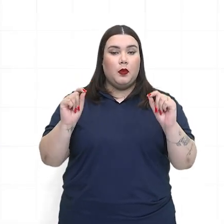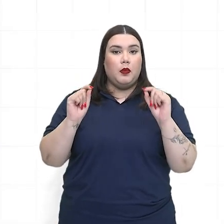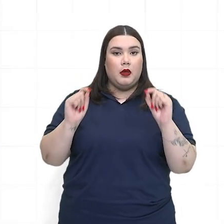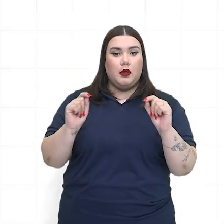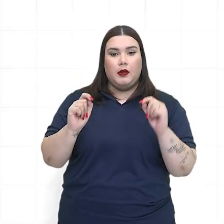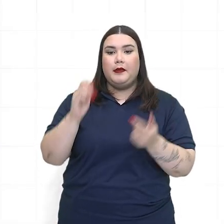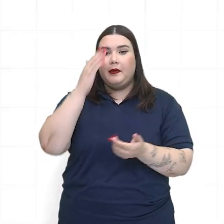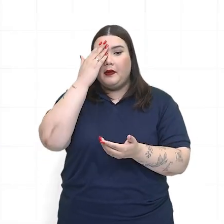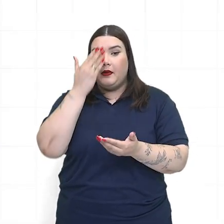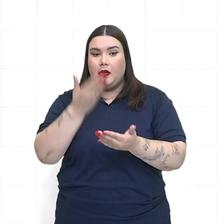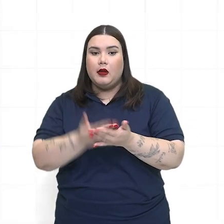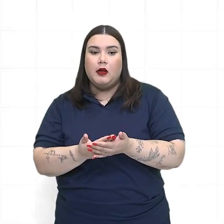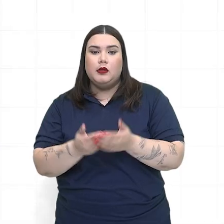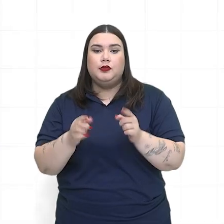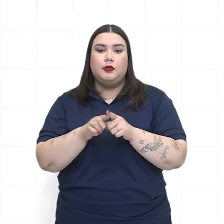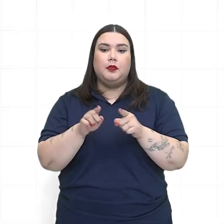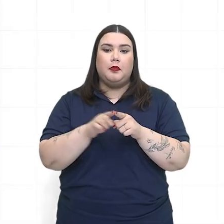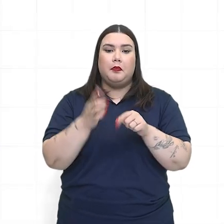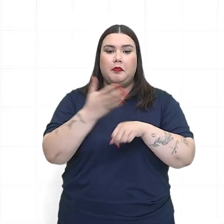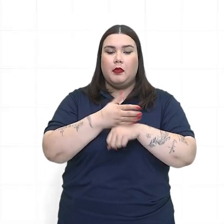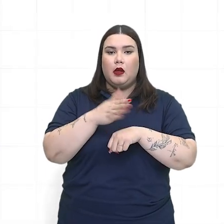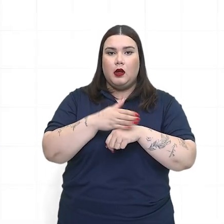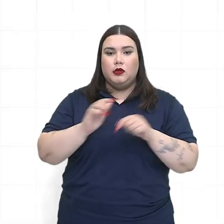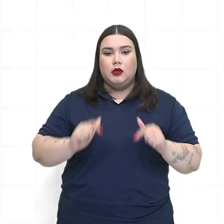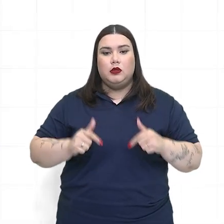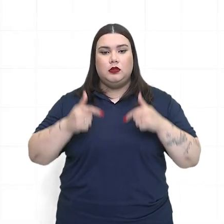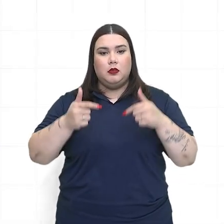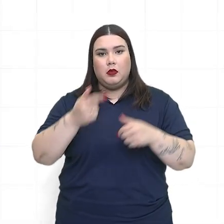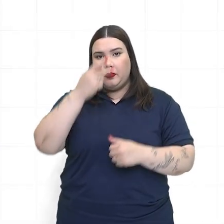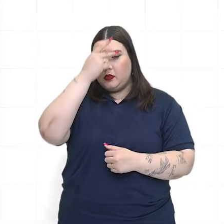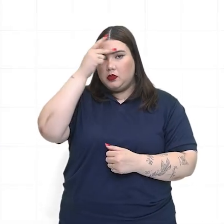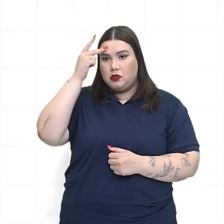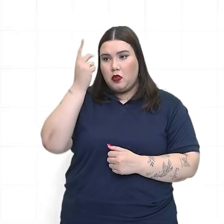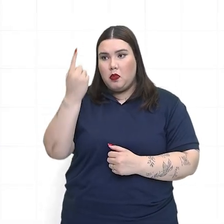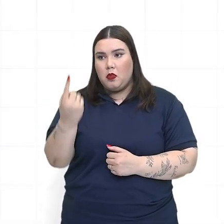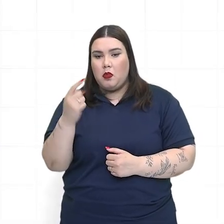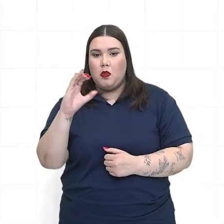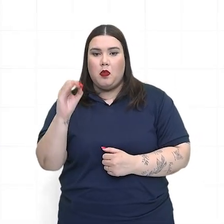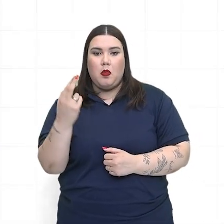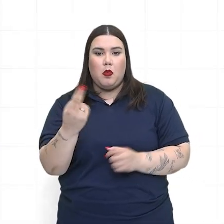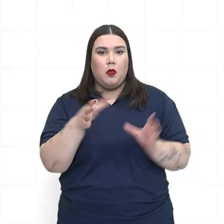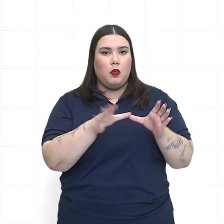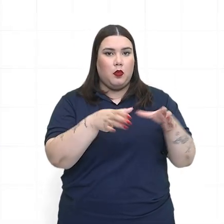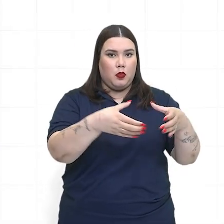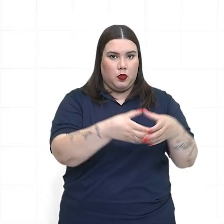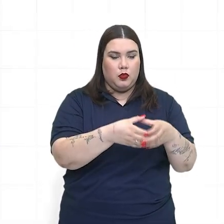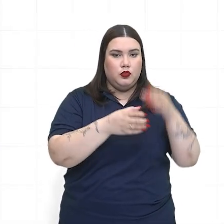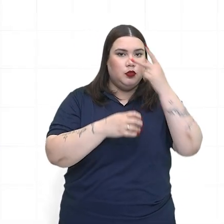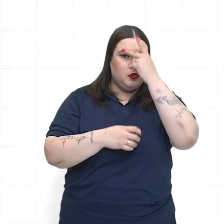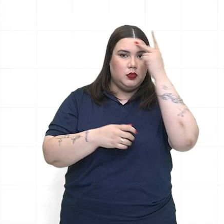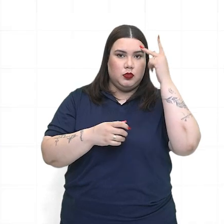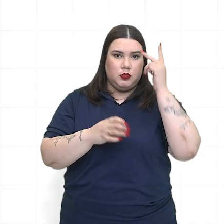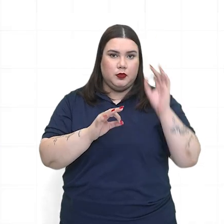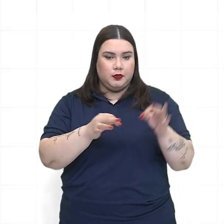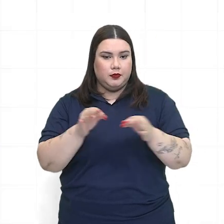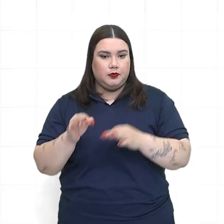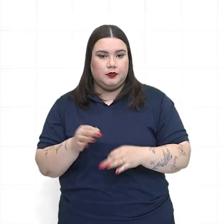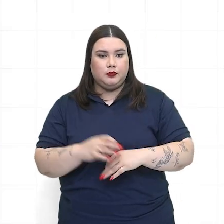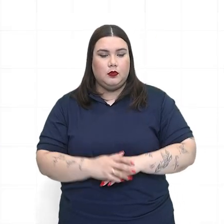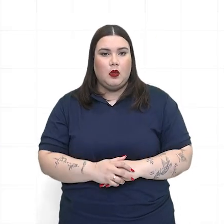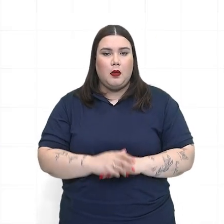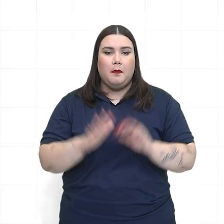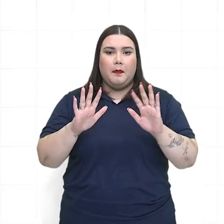relacionado com as crenças e práticas observáveis de uma pessoa ou de um grupo. E qual